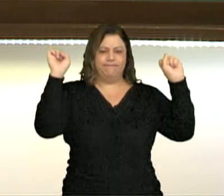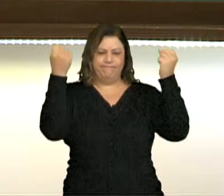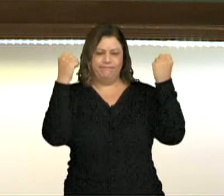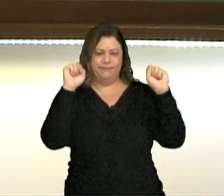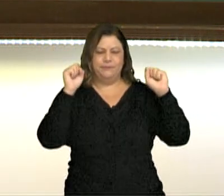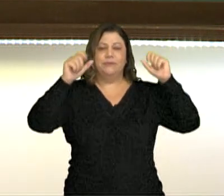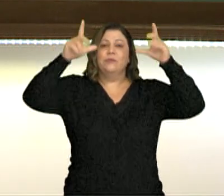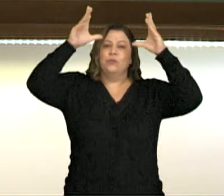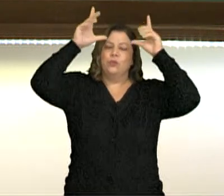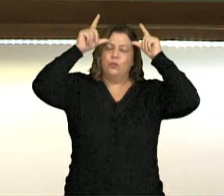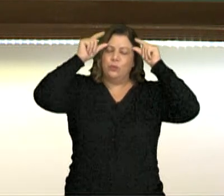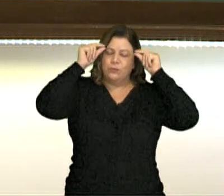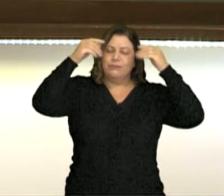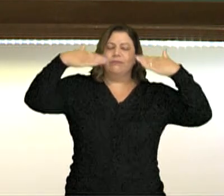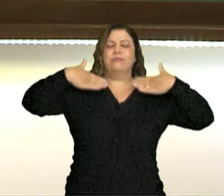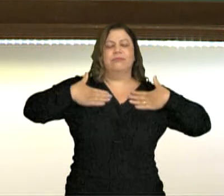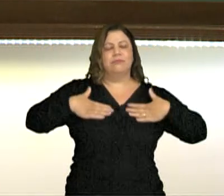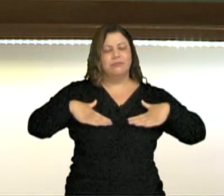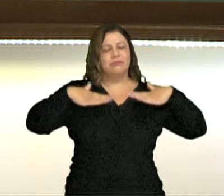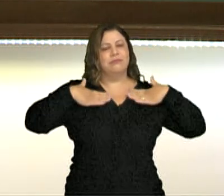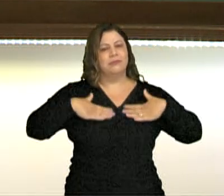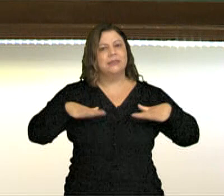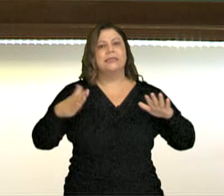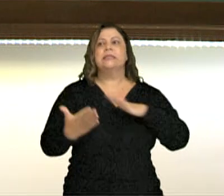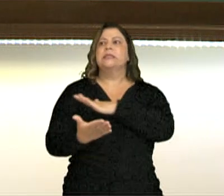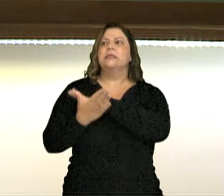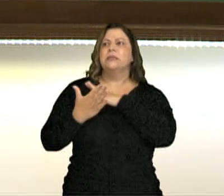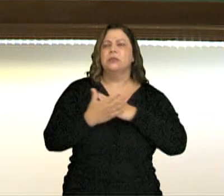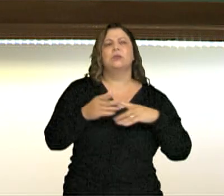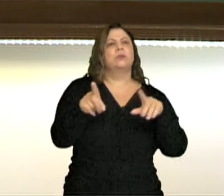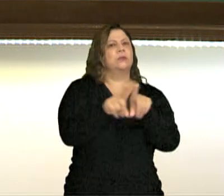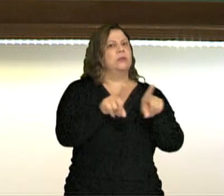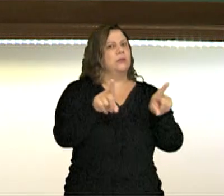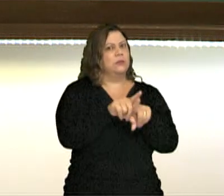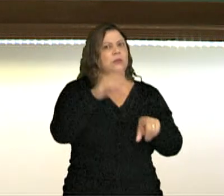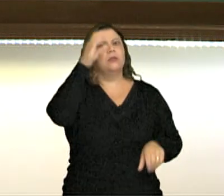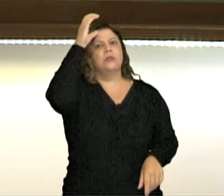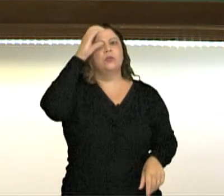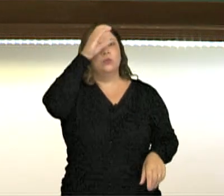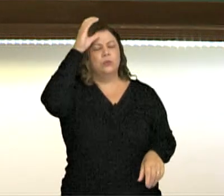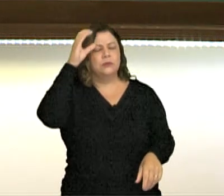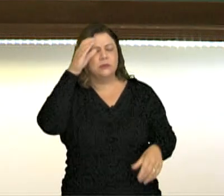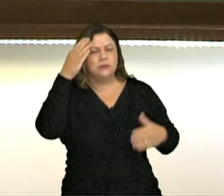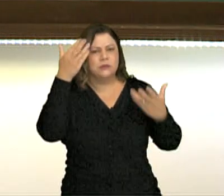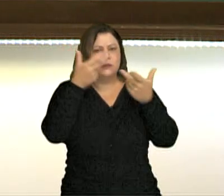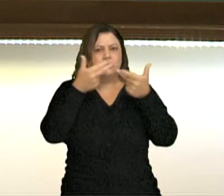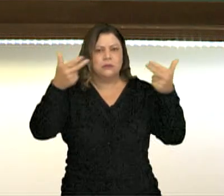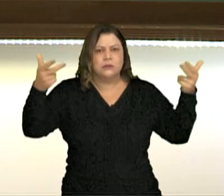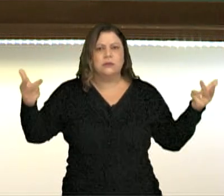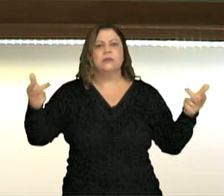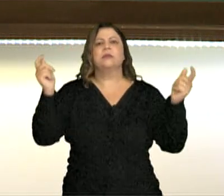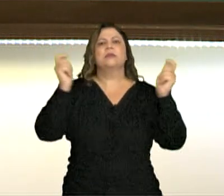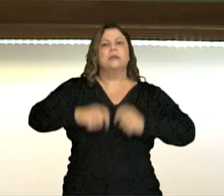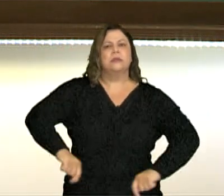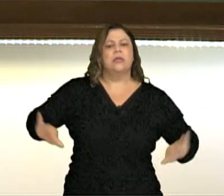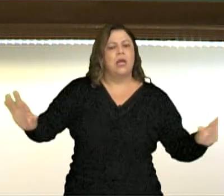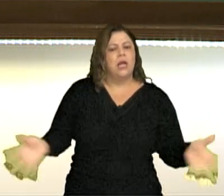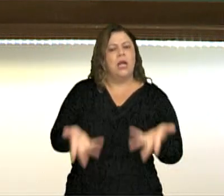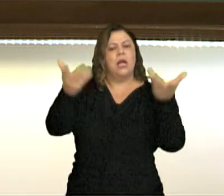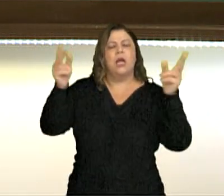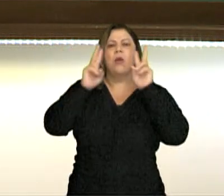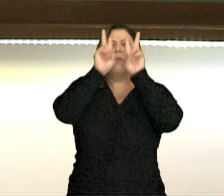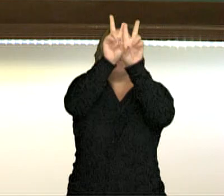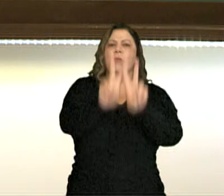de alongamento e com isso também auxiliando na minha concentração, me beneficiando ali às vezes de estímulos